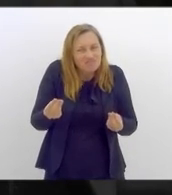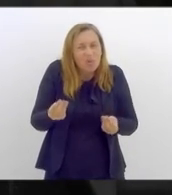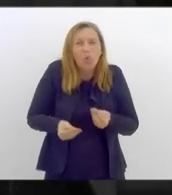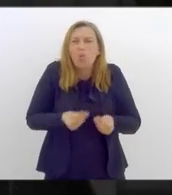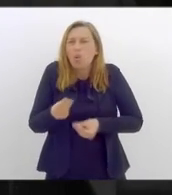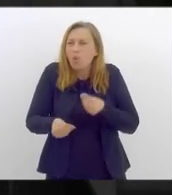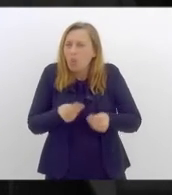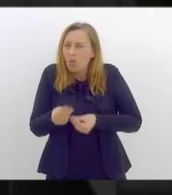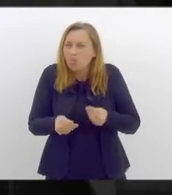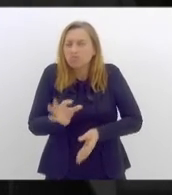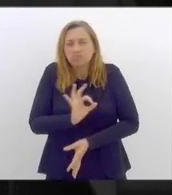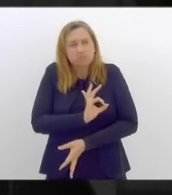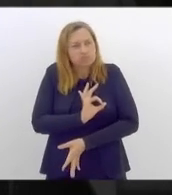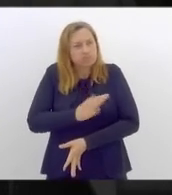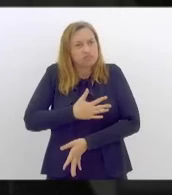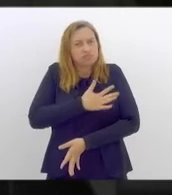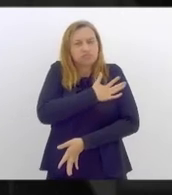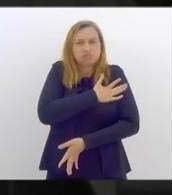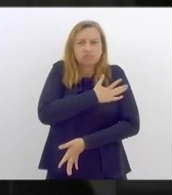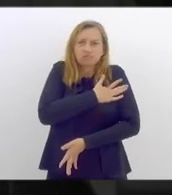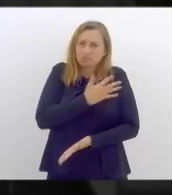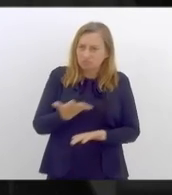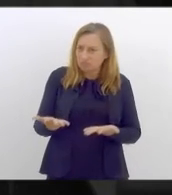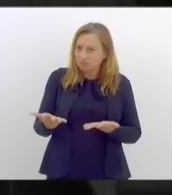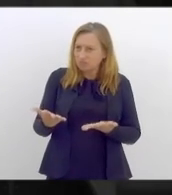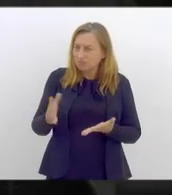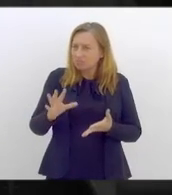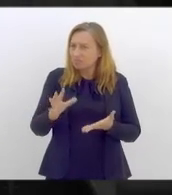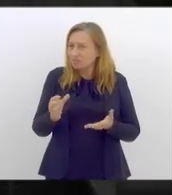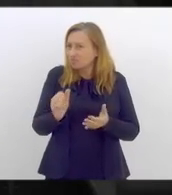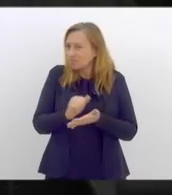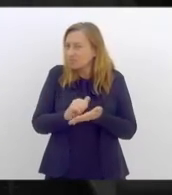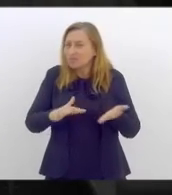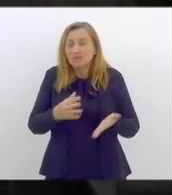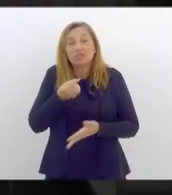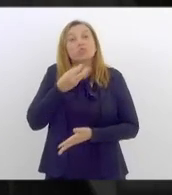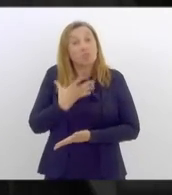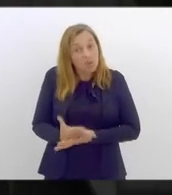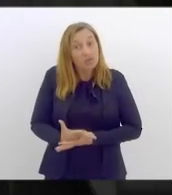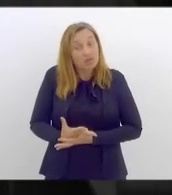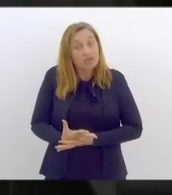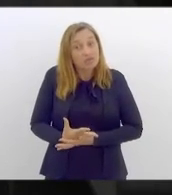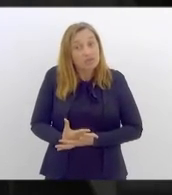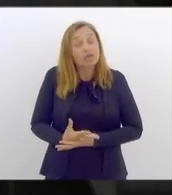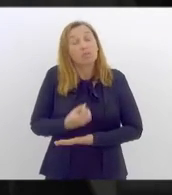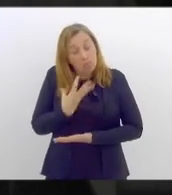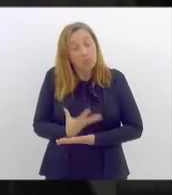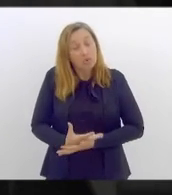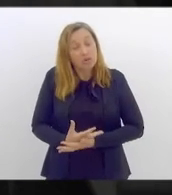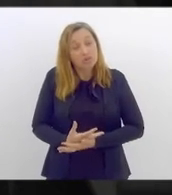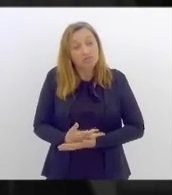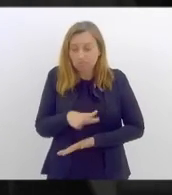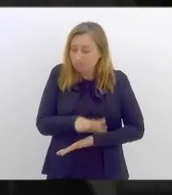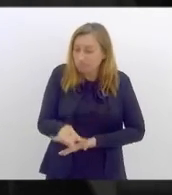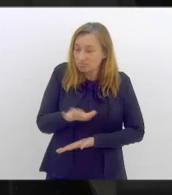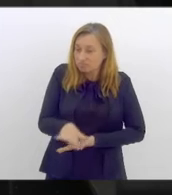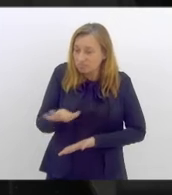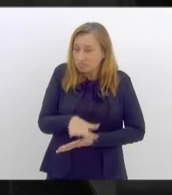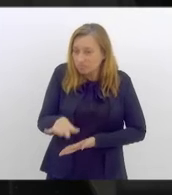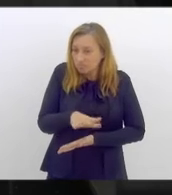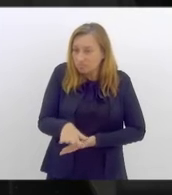que a polícia militar se presta esse papel do contexto uma atividade positiva é positivo que as crianças